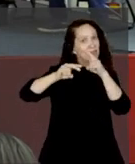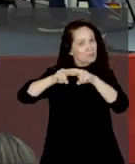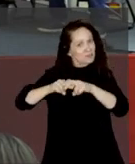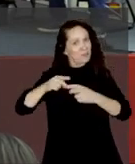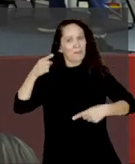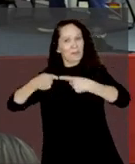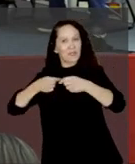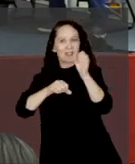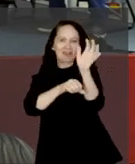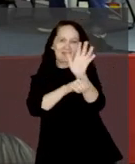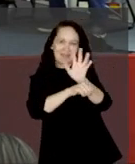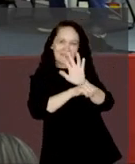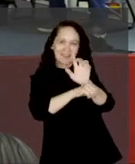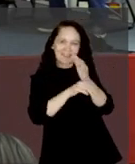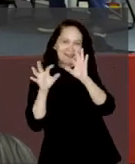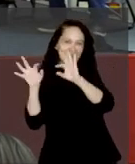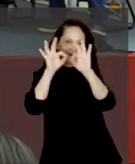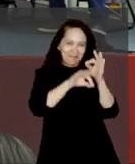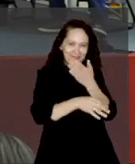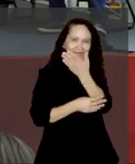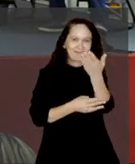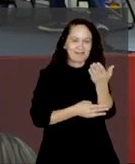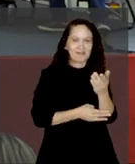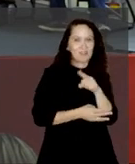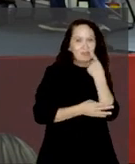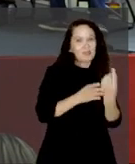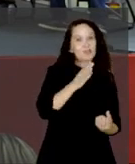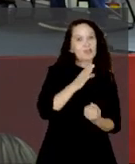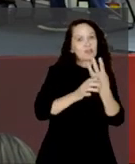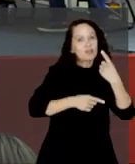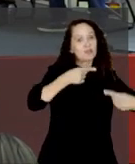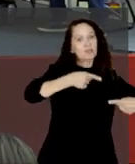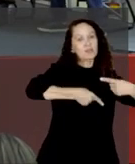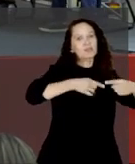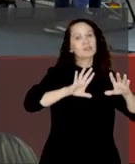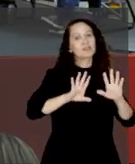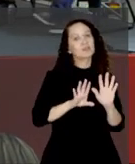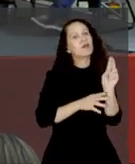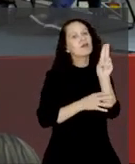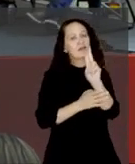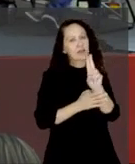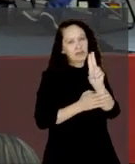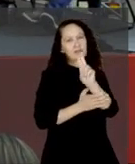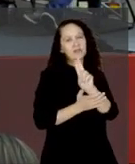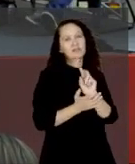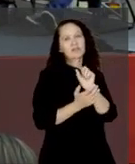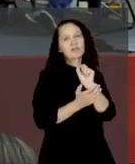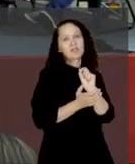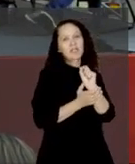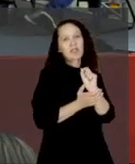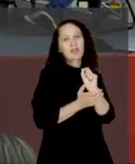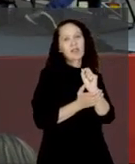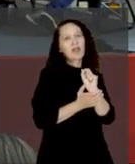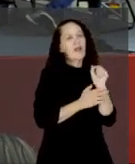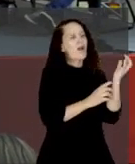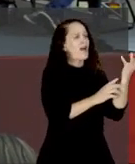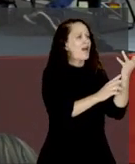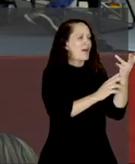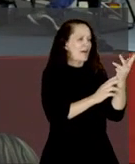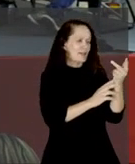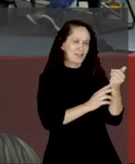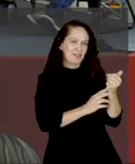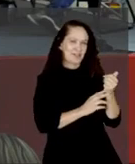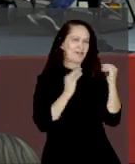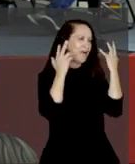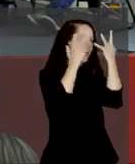E está num palco de lutas políticas, e que sobre ele daqui a pouco aparece a nossa política